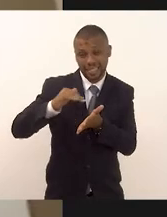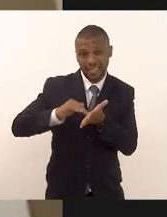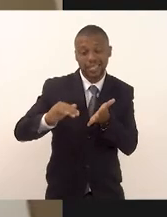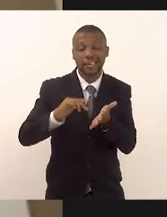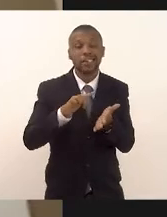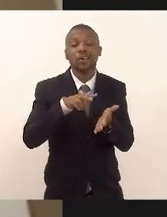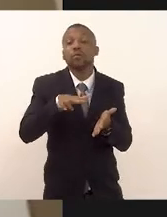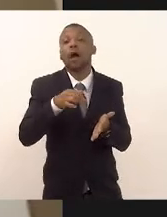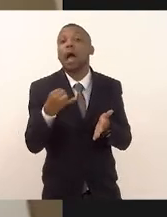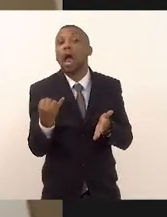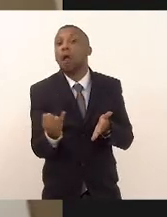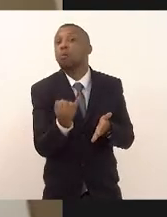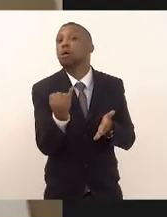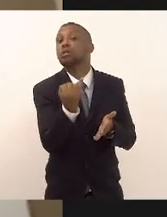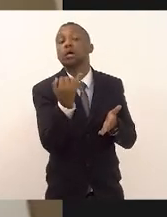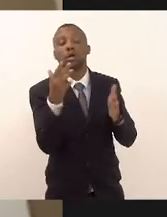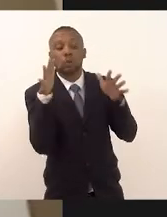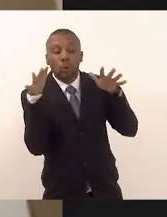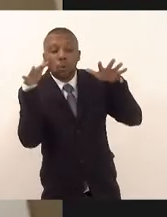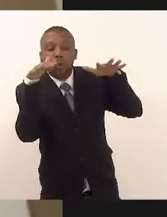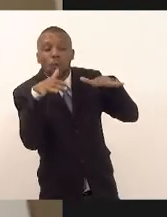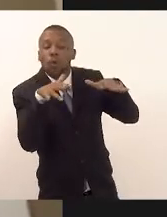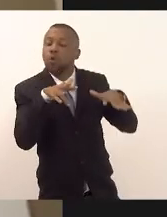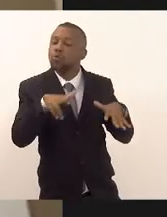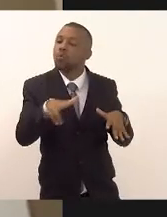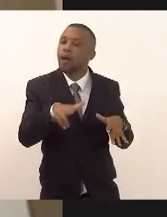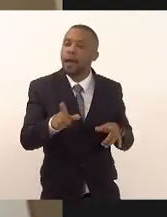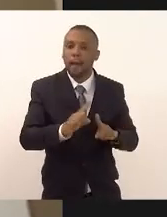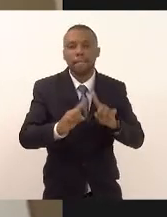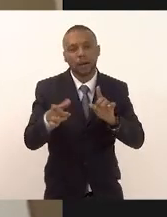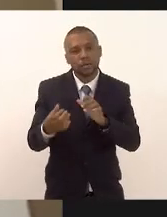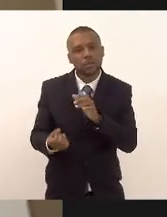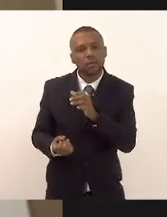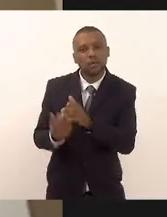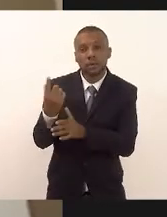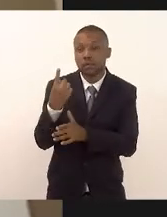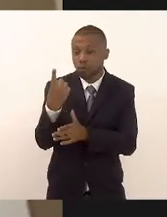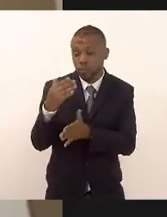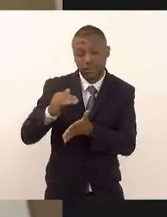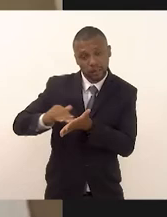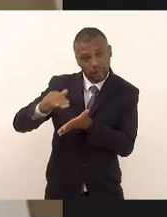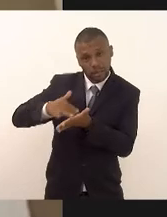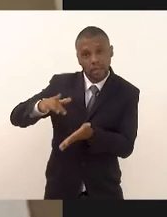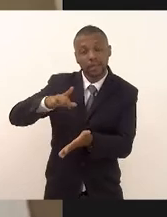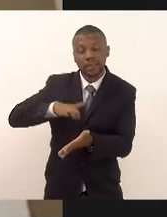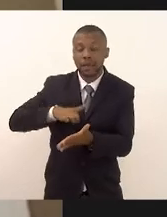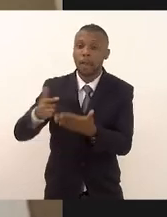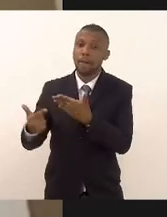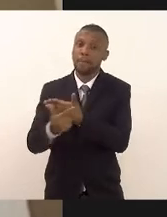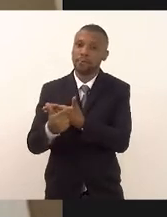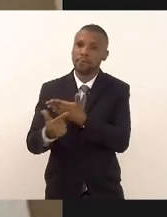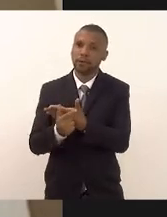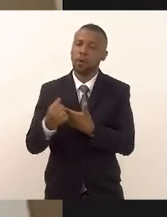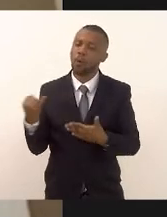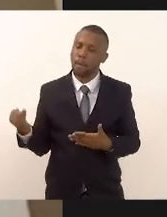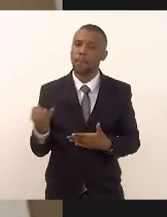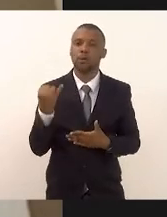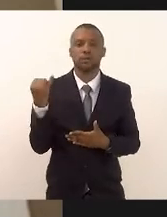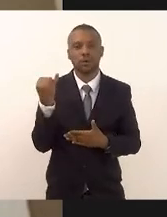tanta importância e relevância, e cria-se uma que tem total relevância e